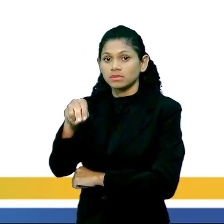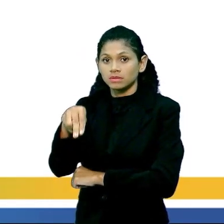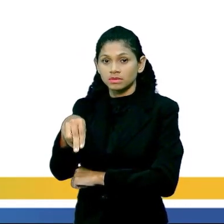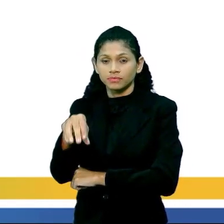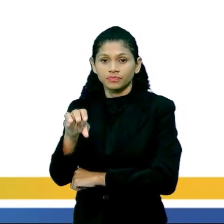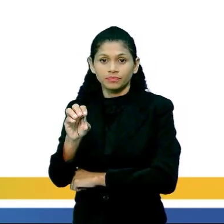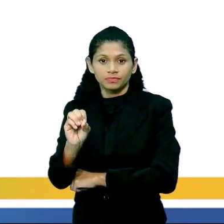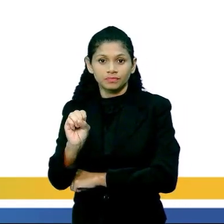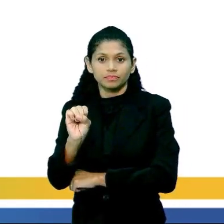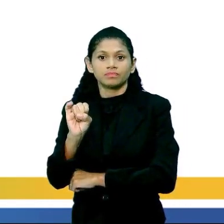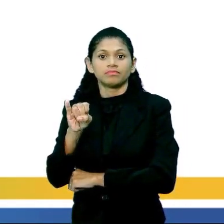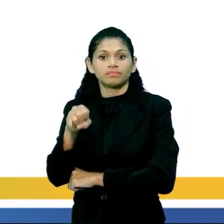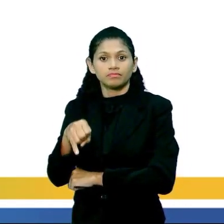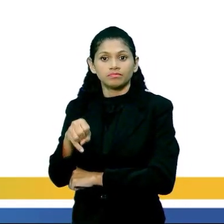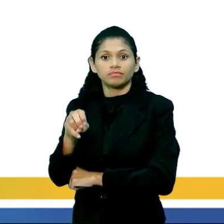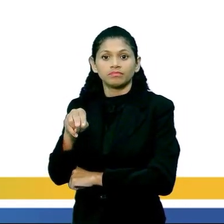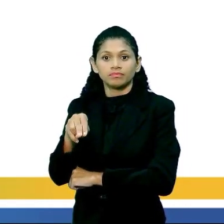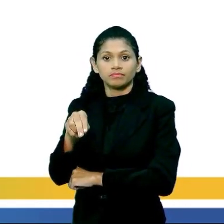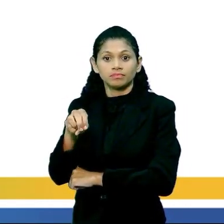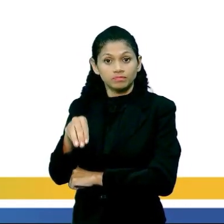né?